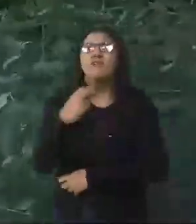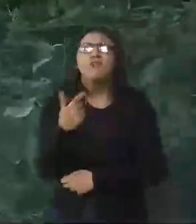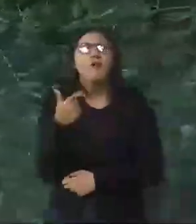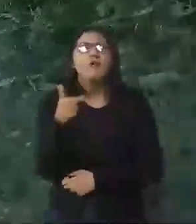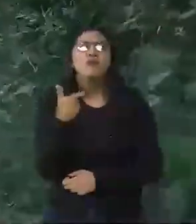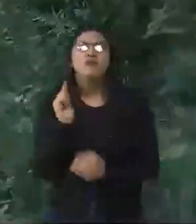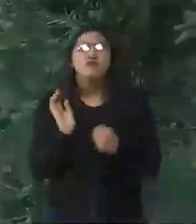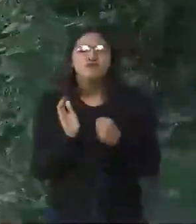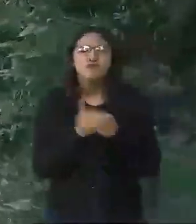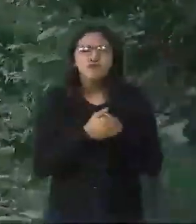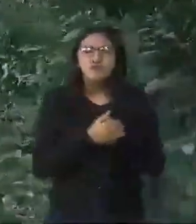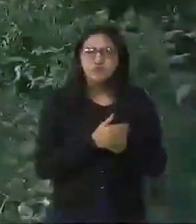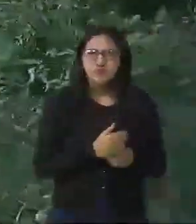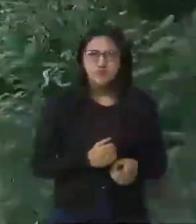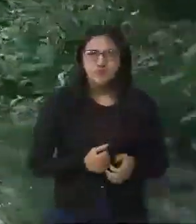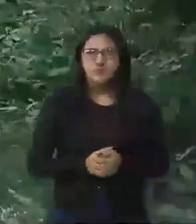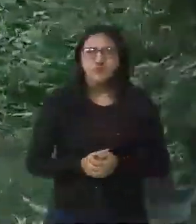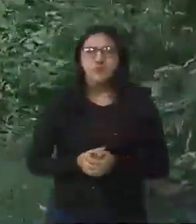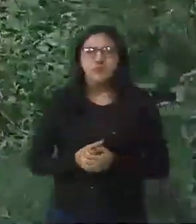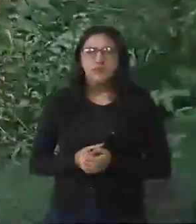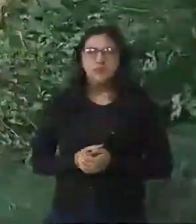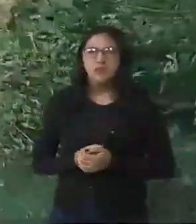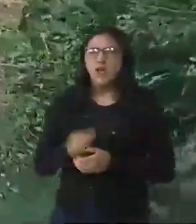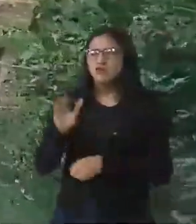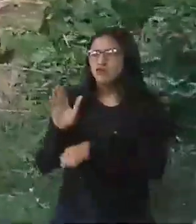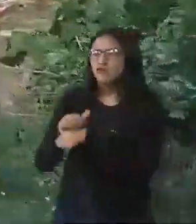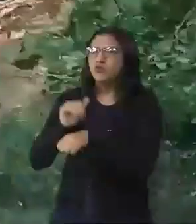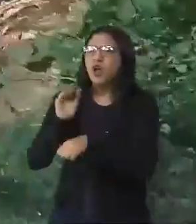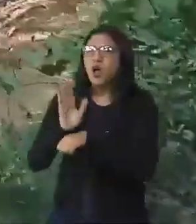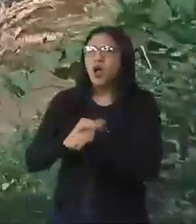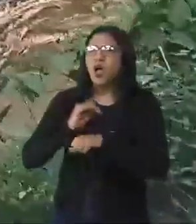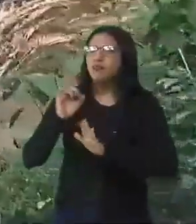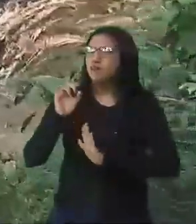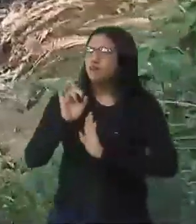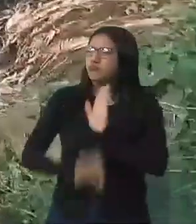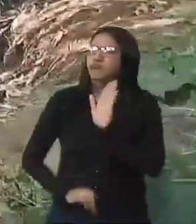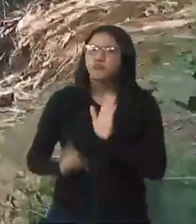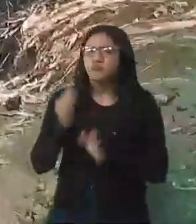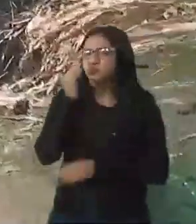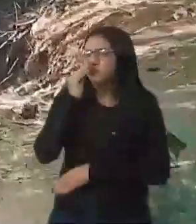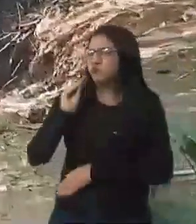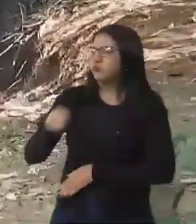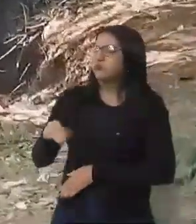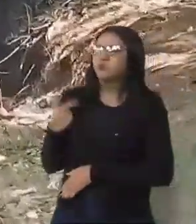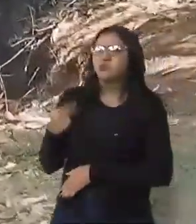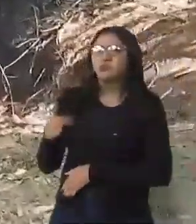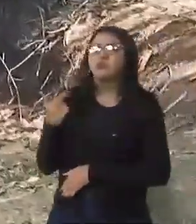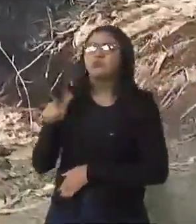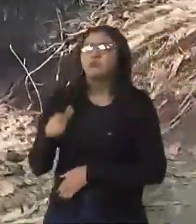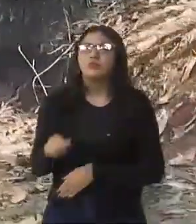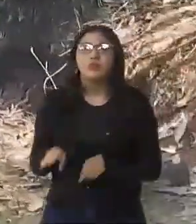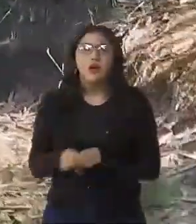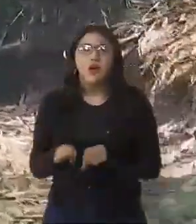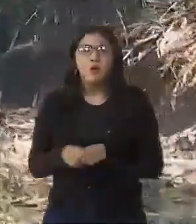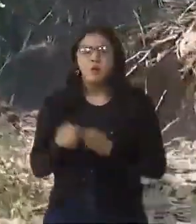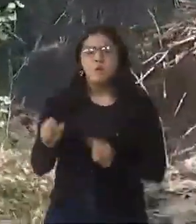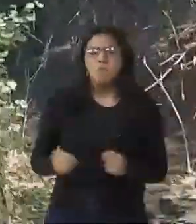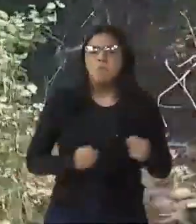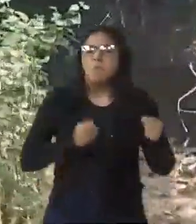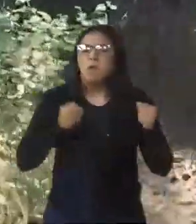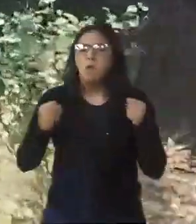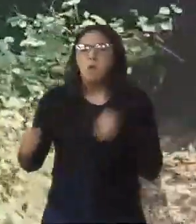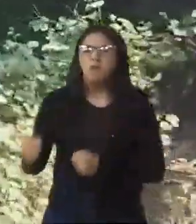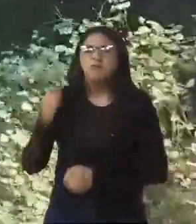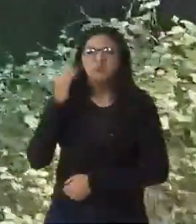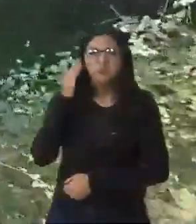nas vozes da omissão, acenos sem resposta nos protocolos renegados e o poder dos